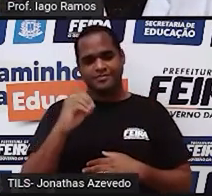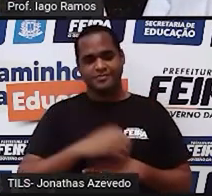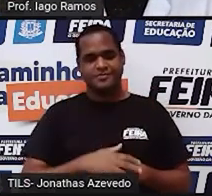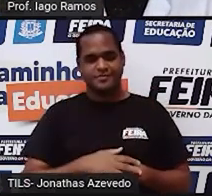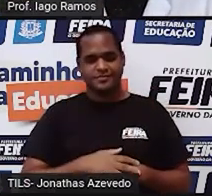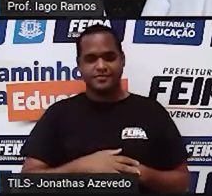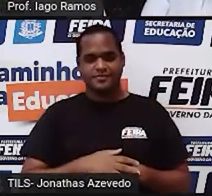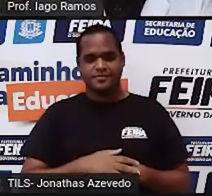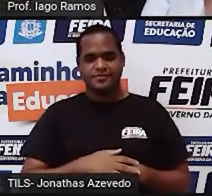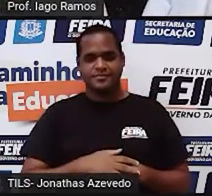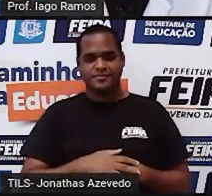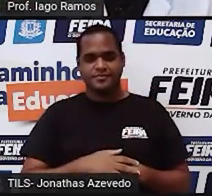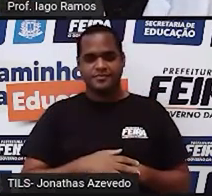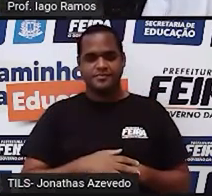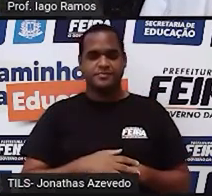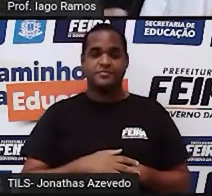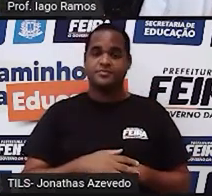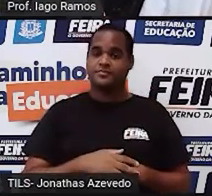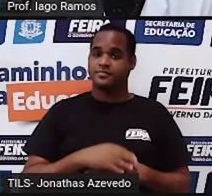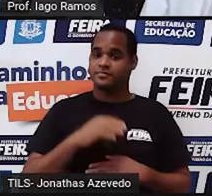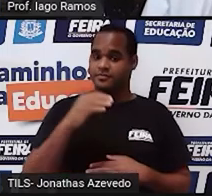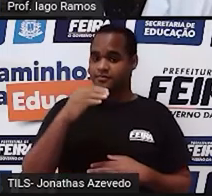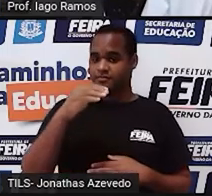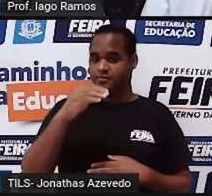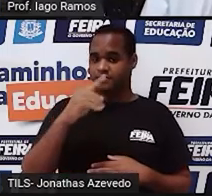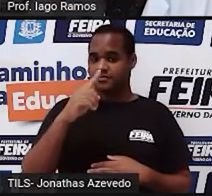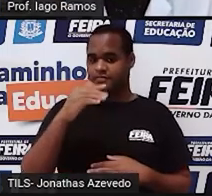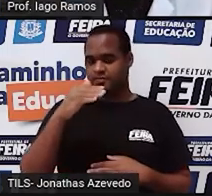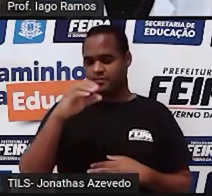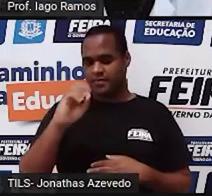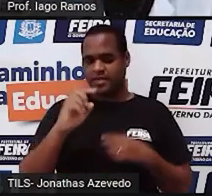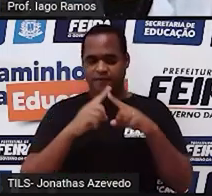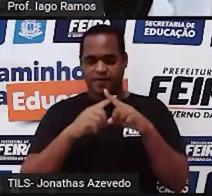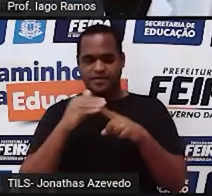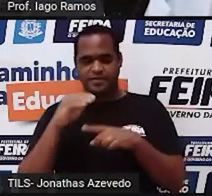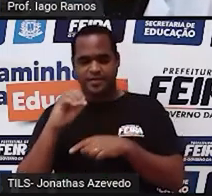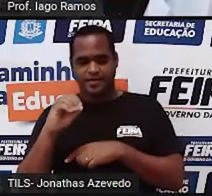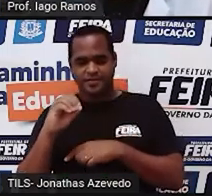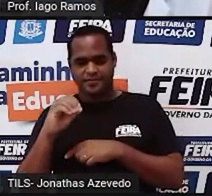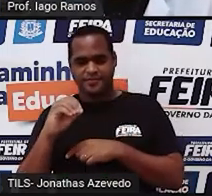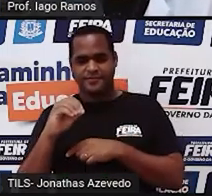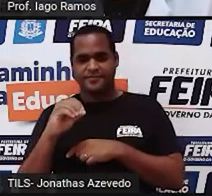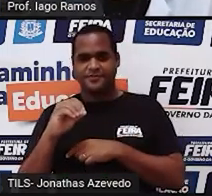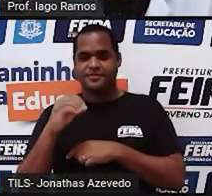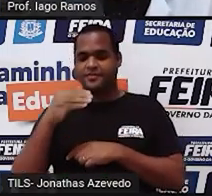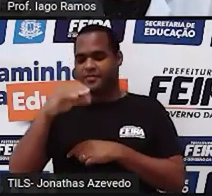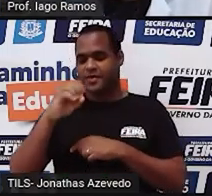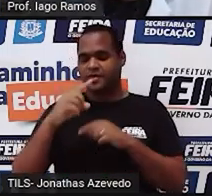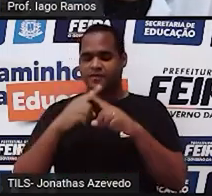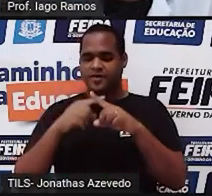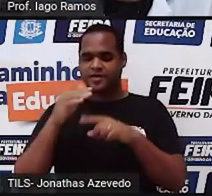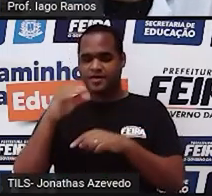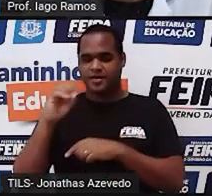E se for 10 10 vezes 10 vai ter que dar sem mas quanto é que dá 1010